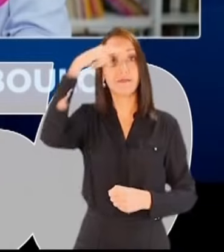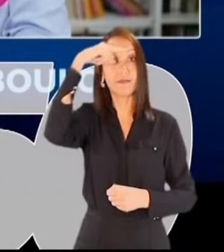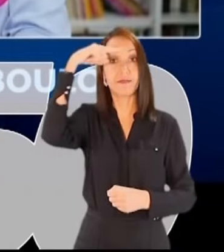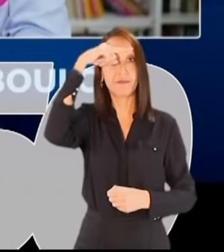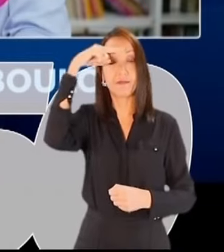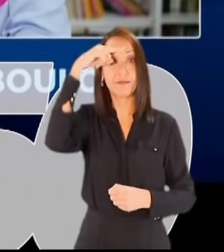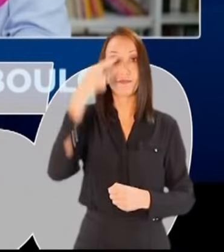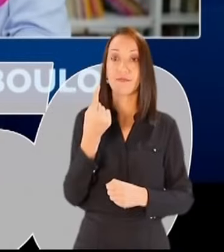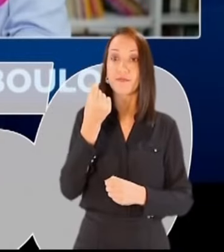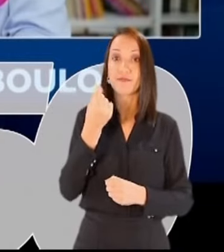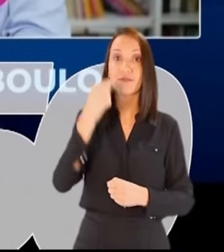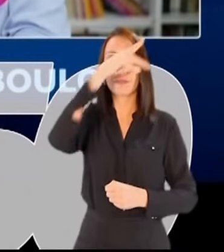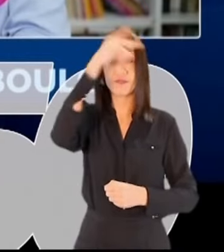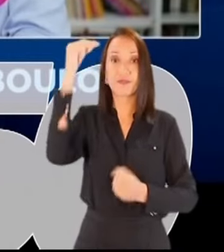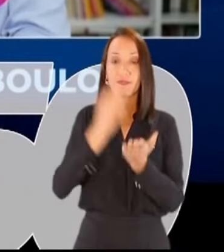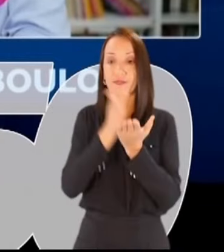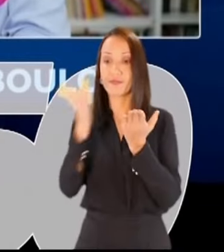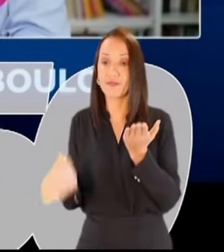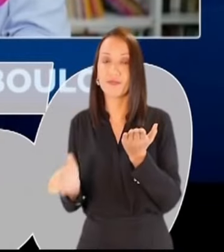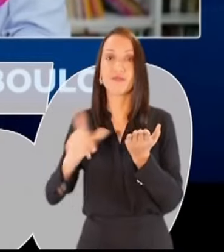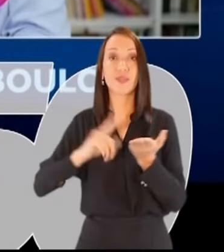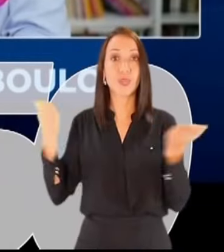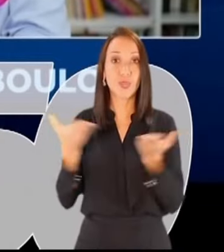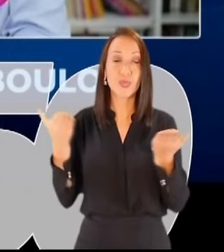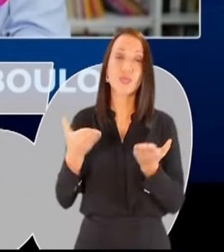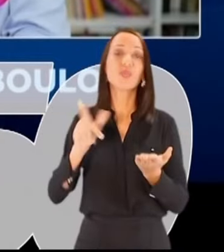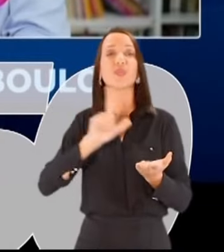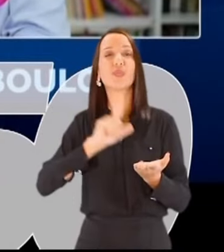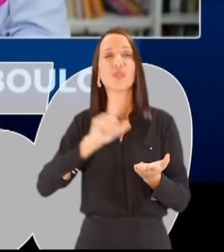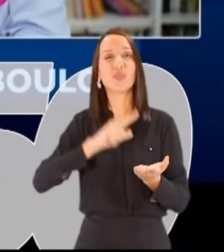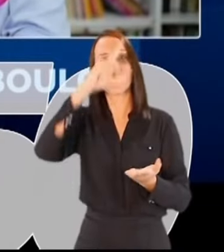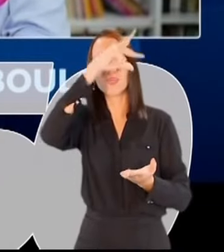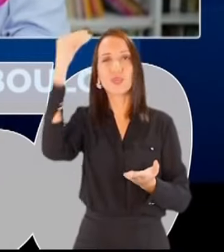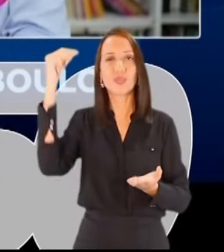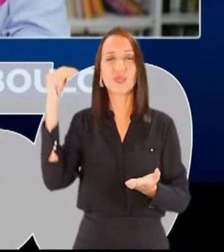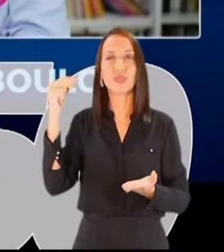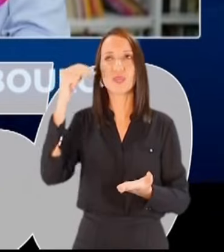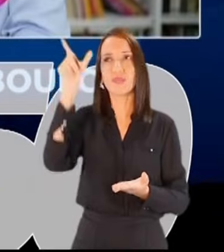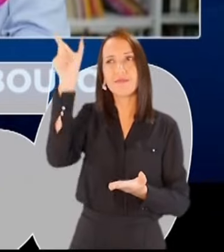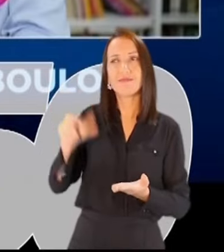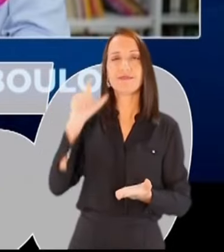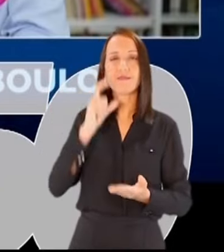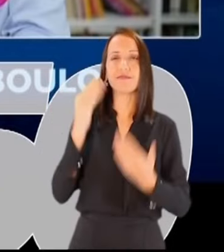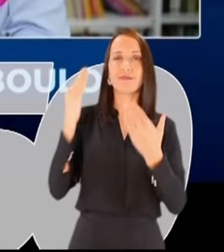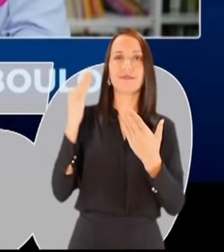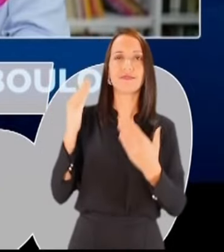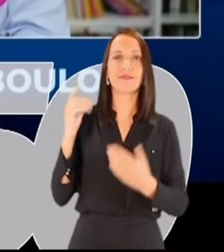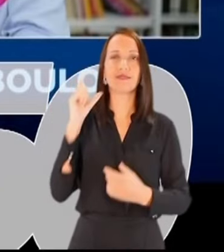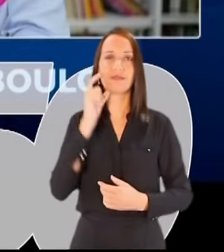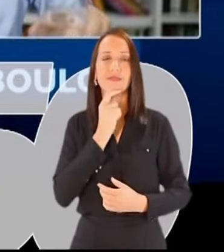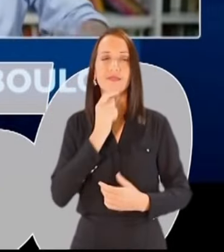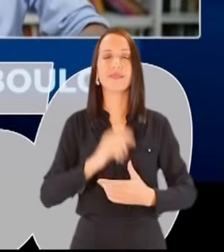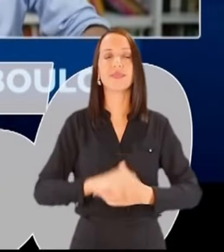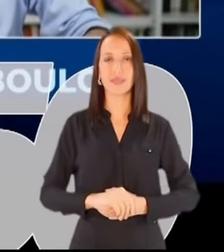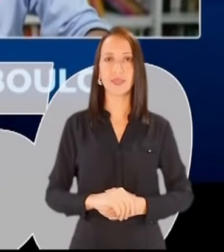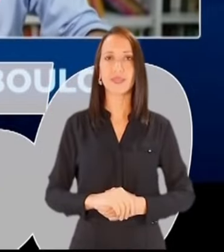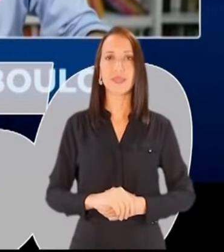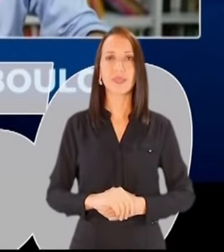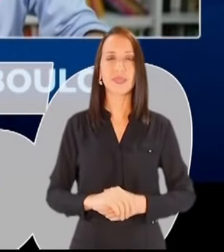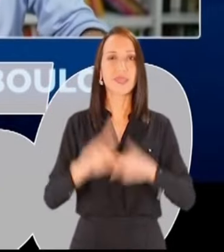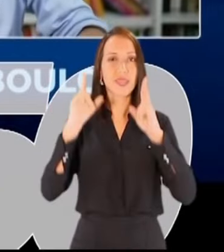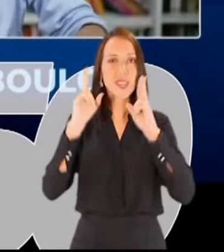importante, Marçal, é não desviar dinheiro público, cara. Hoje nós temos na Prefeitura de São Paulo alguém cheio de suspeitas. Nunes,